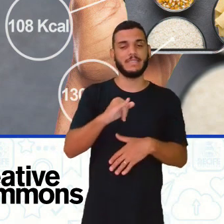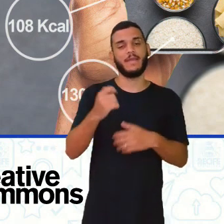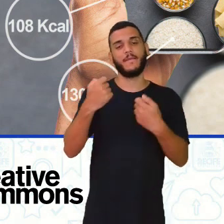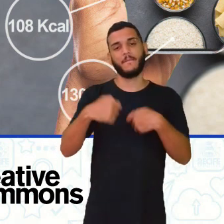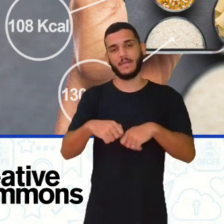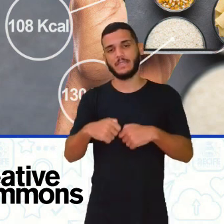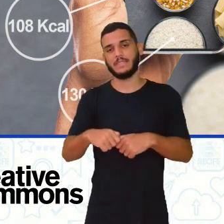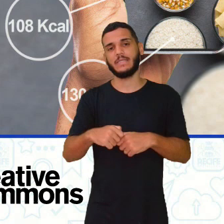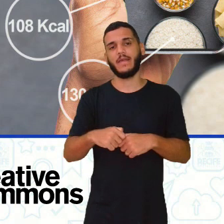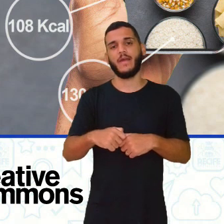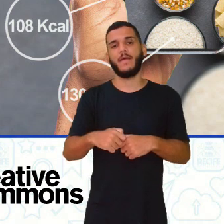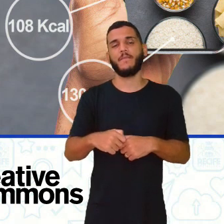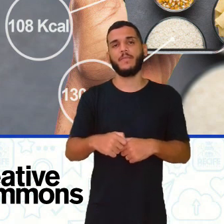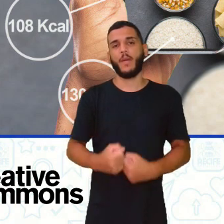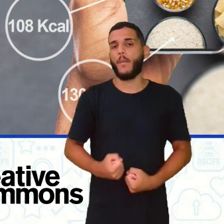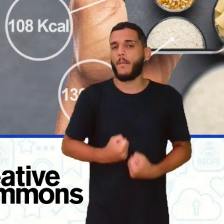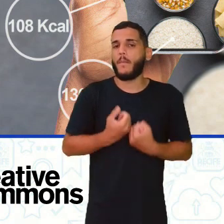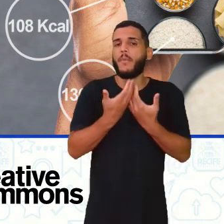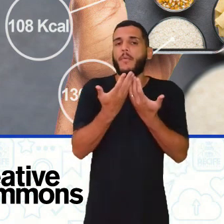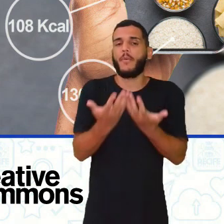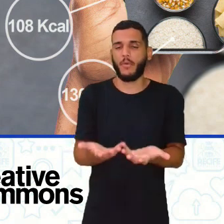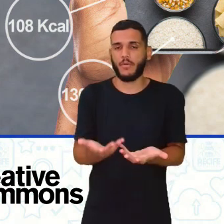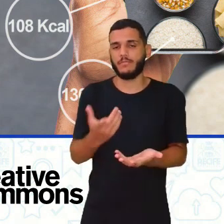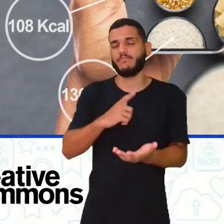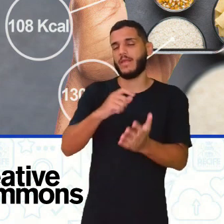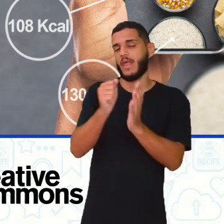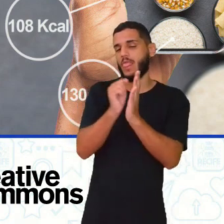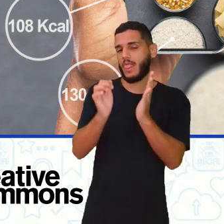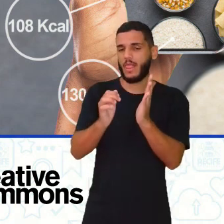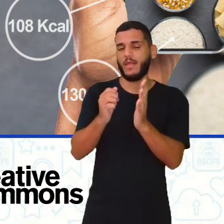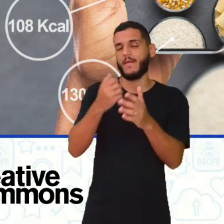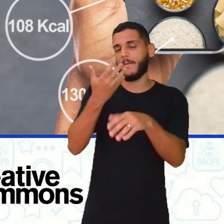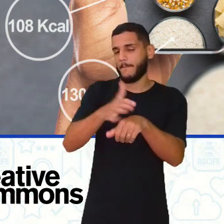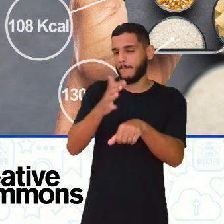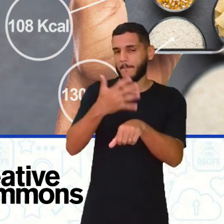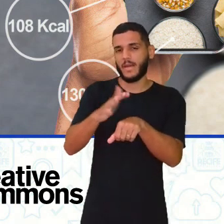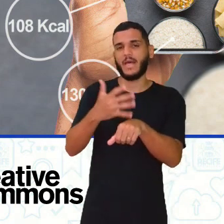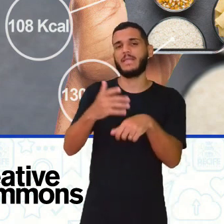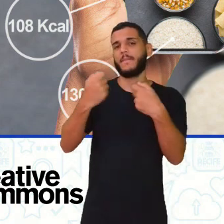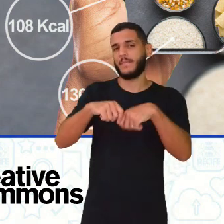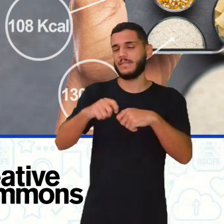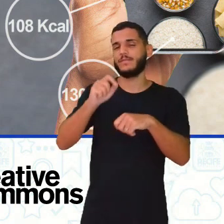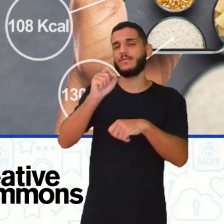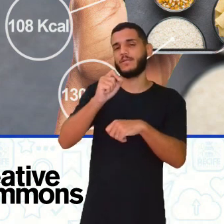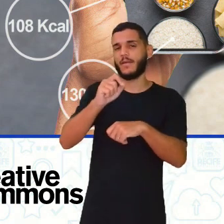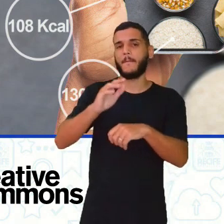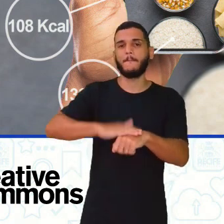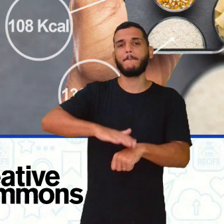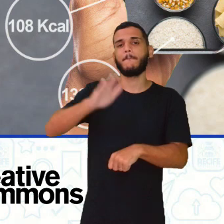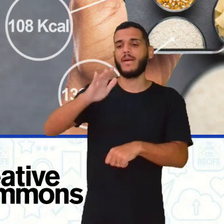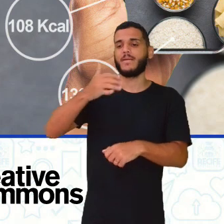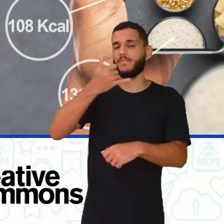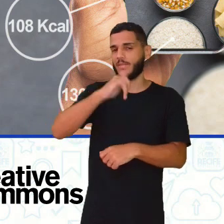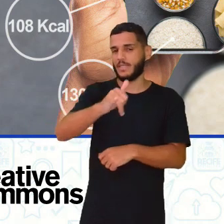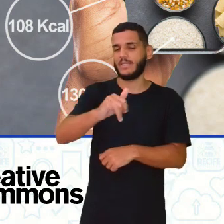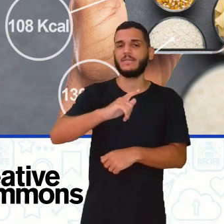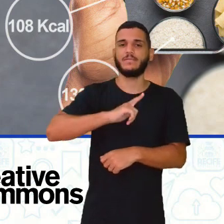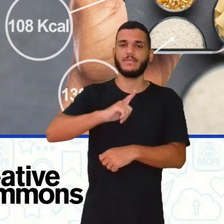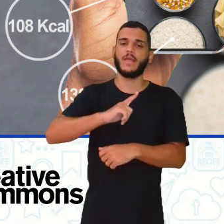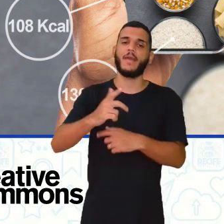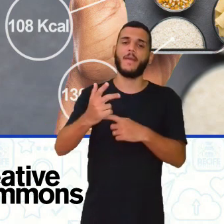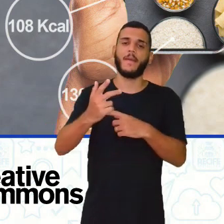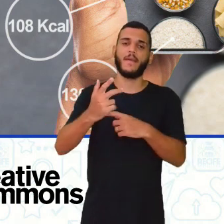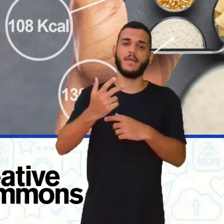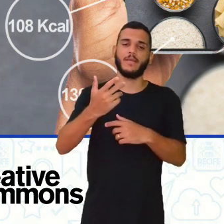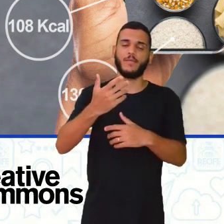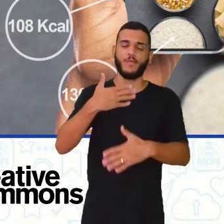precisar de realizar aí atividades que precise de mais energia, a gente vai ter uma reserva. Mas